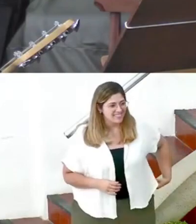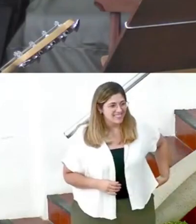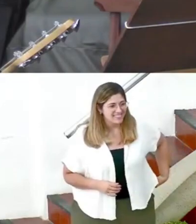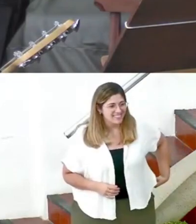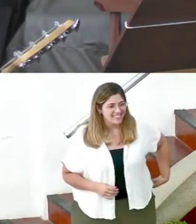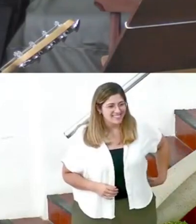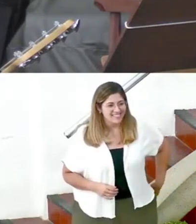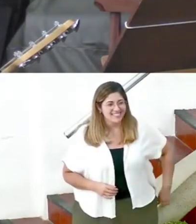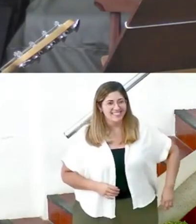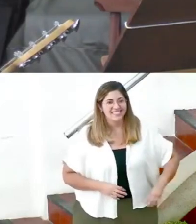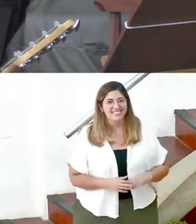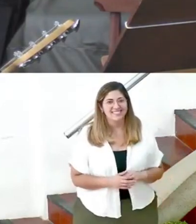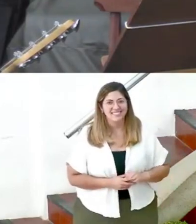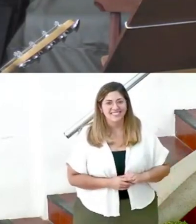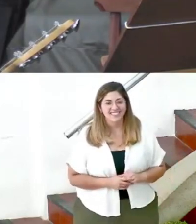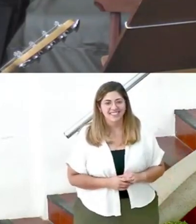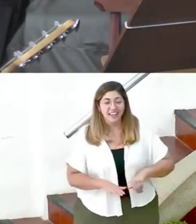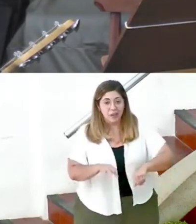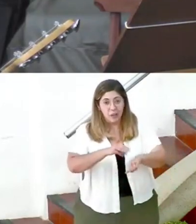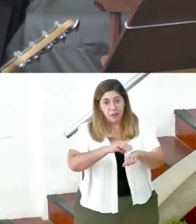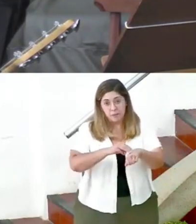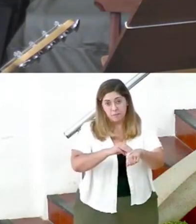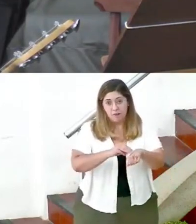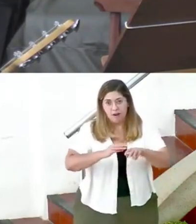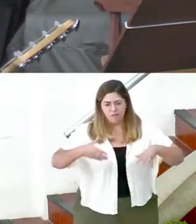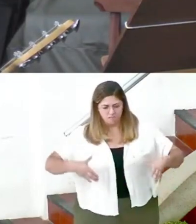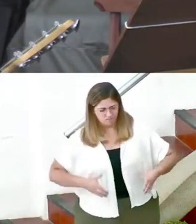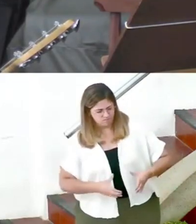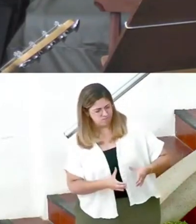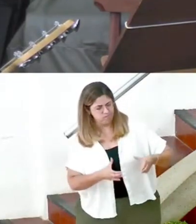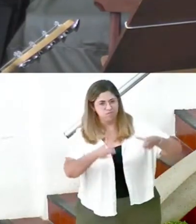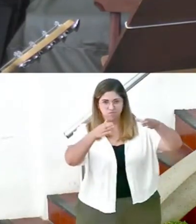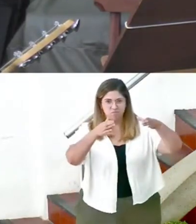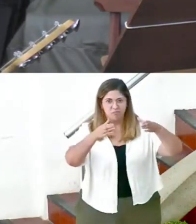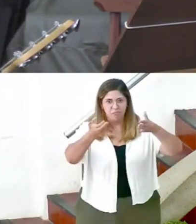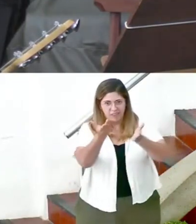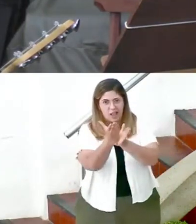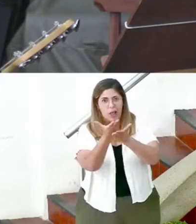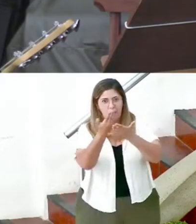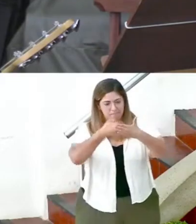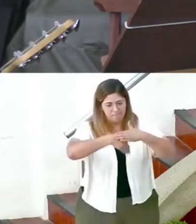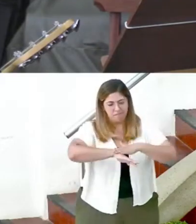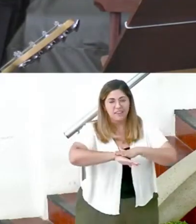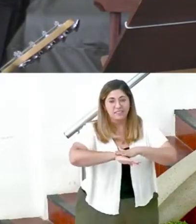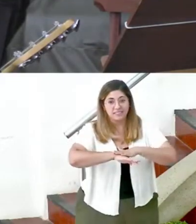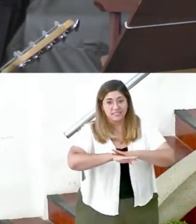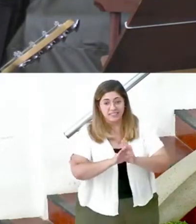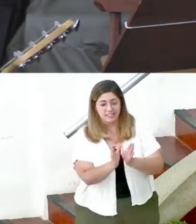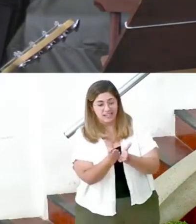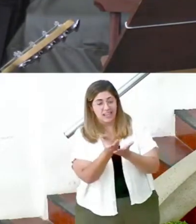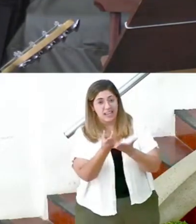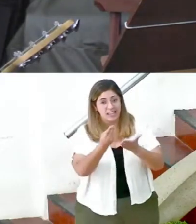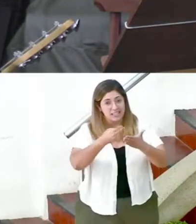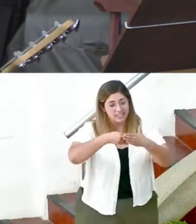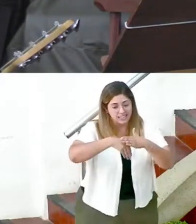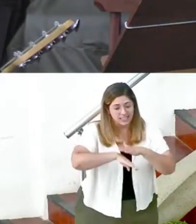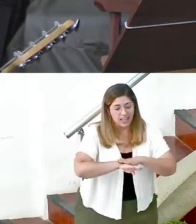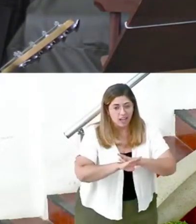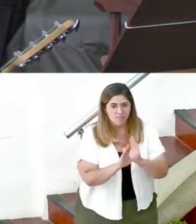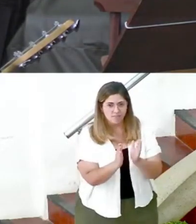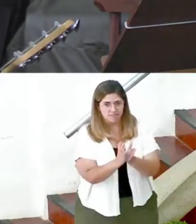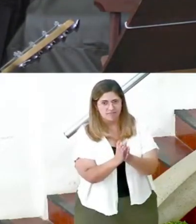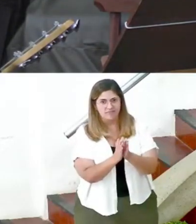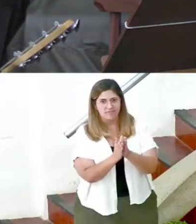de vaso é marrom. Então pinta o vaso marrom, tá? Porque é barro. E dentro do vaso, uma